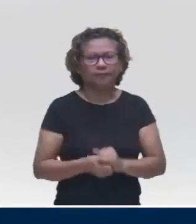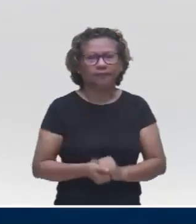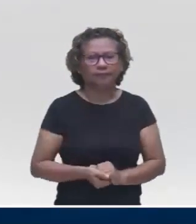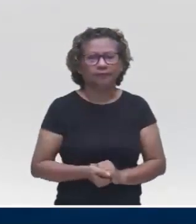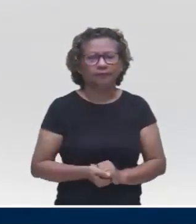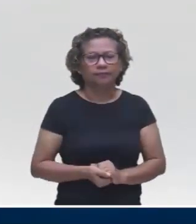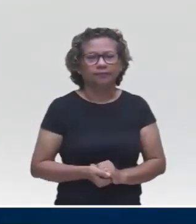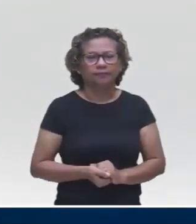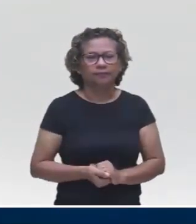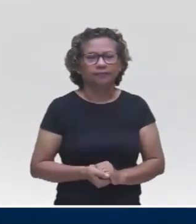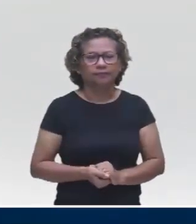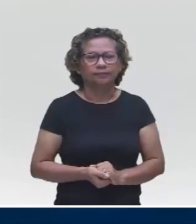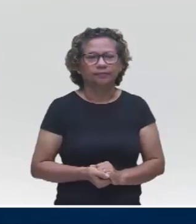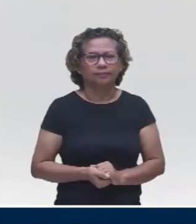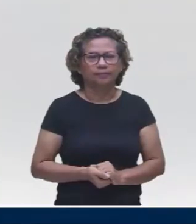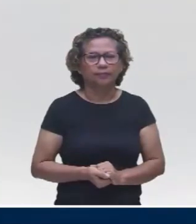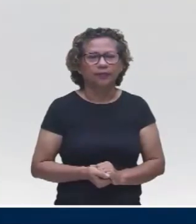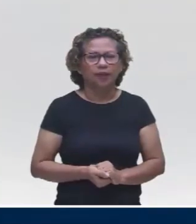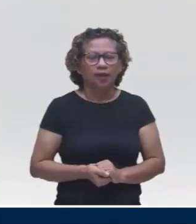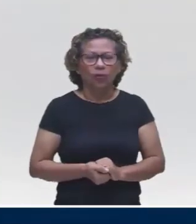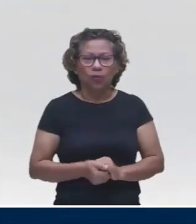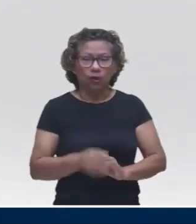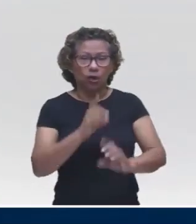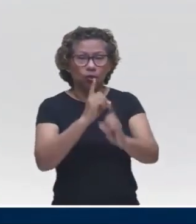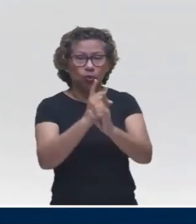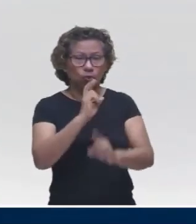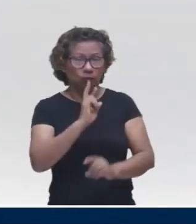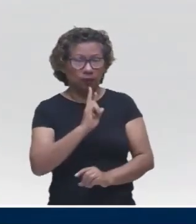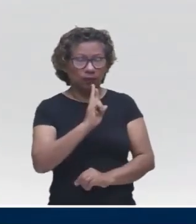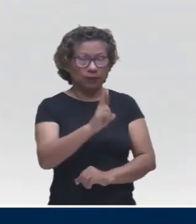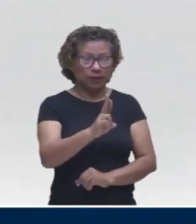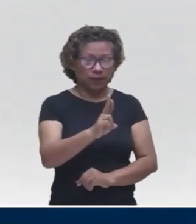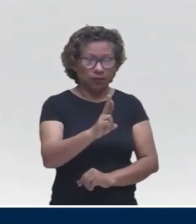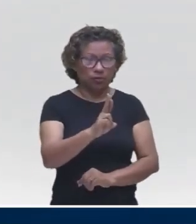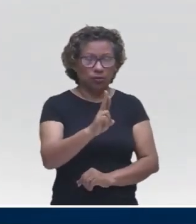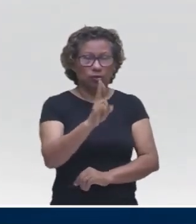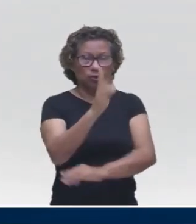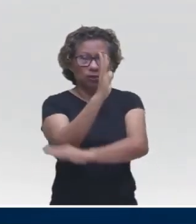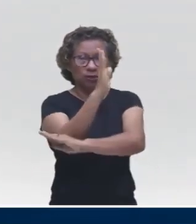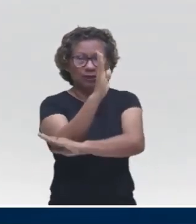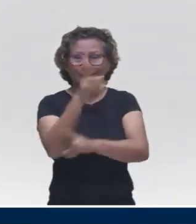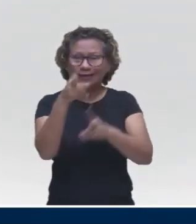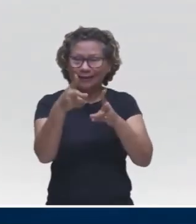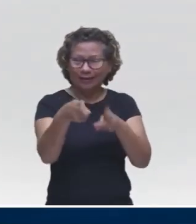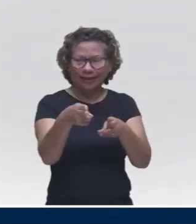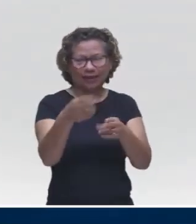GeoGebra com essa lei de formação aqui, ó, para ver se ele fica igual mesmo.